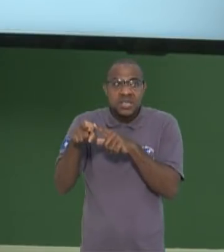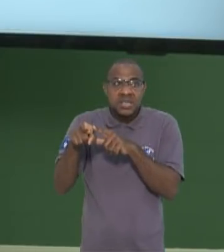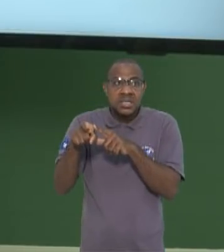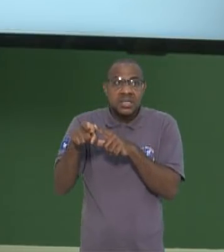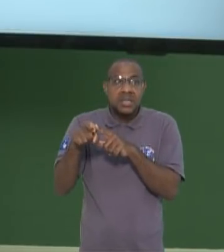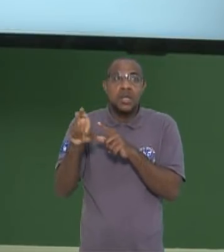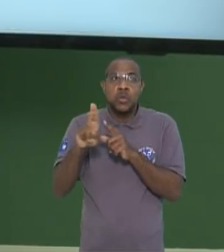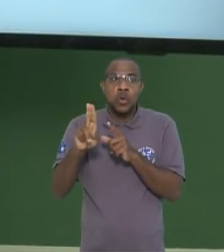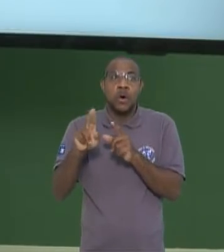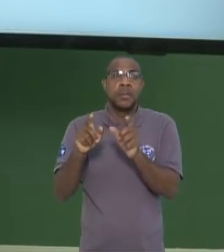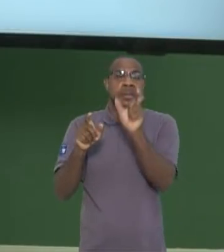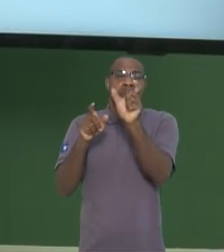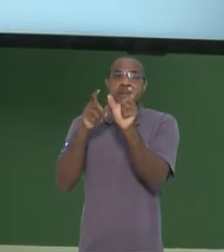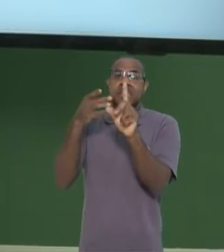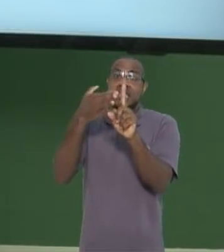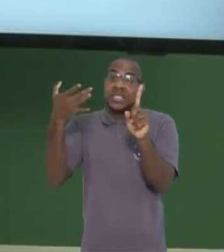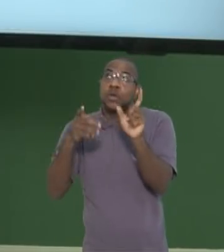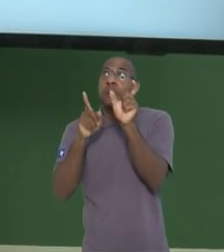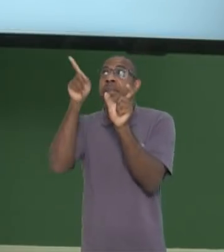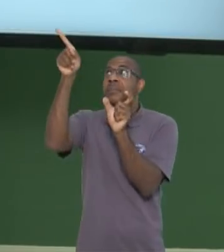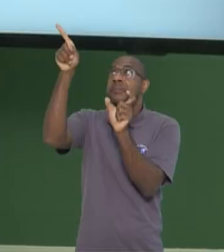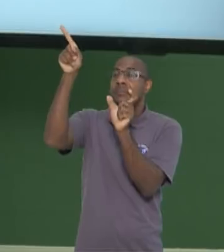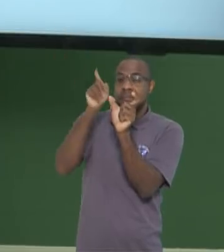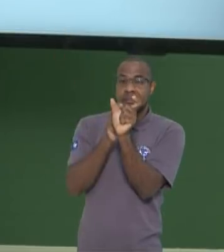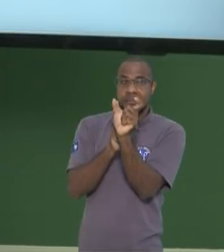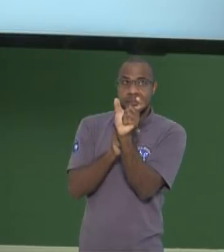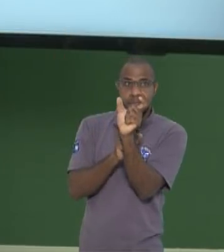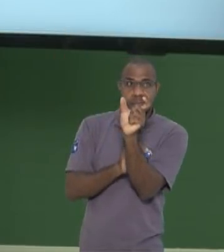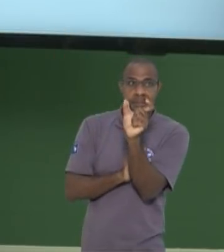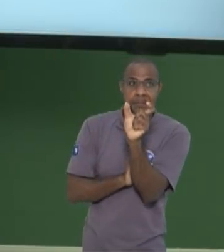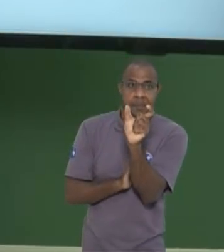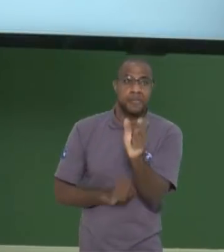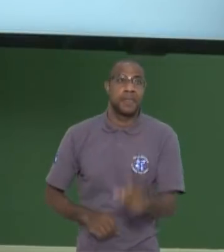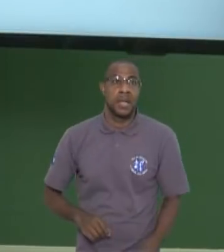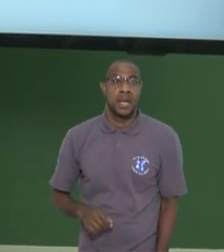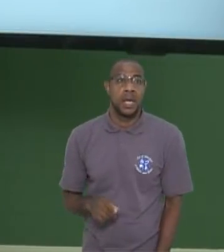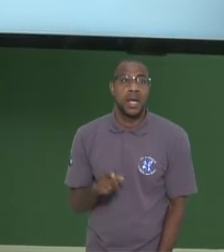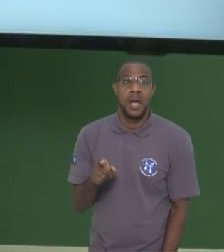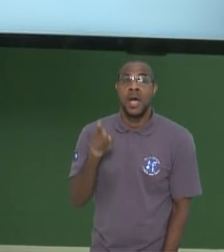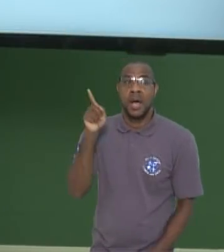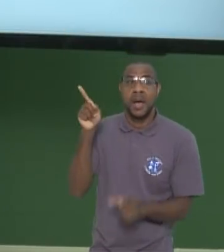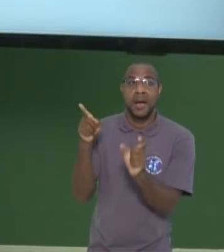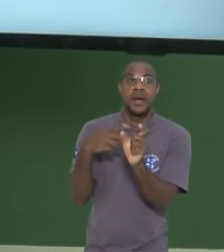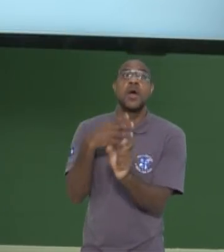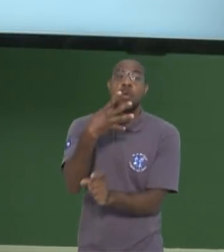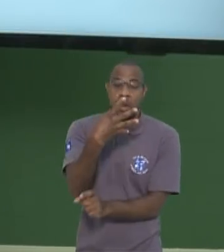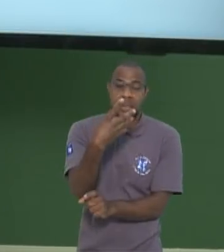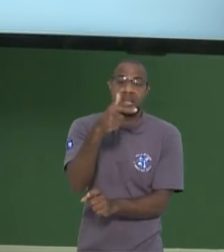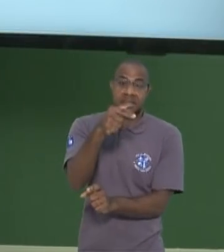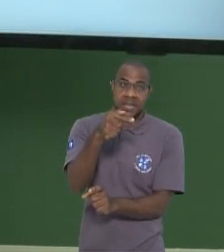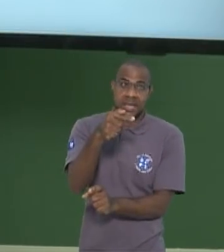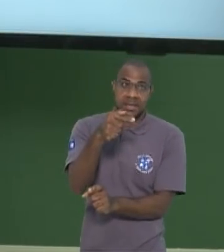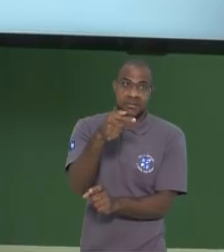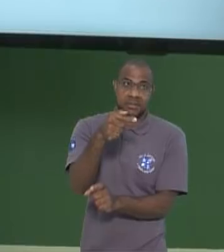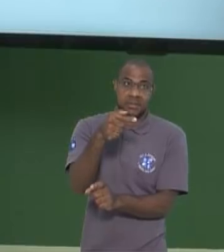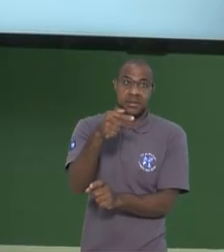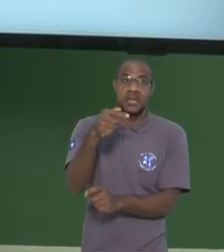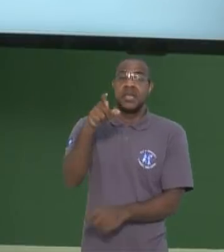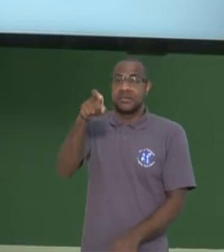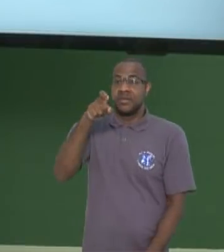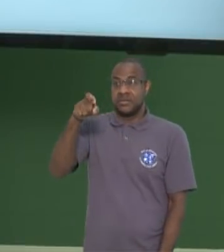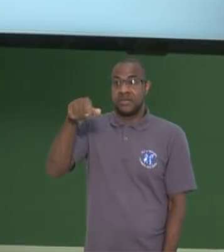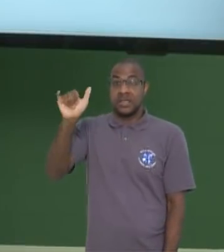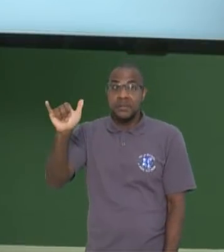chama de síndrome de Klinefelter, tá? Vejam nesse caso aqui, gente. Nesse caso, eu represento 47x, xy. Se